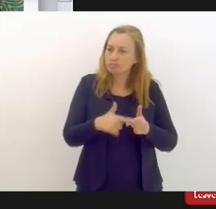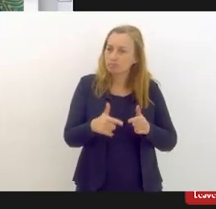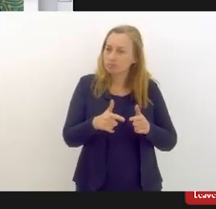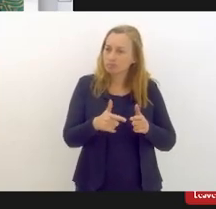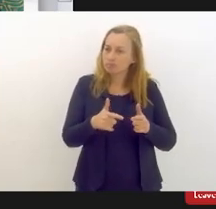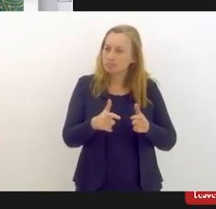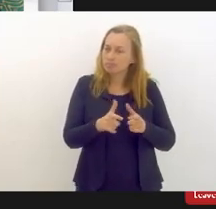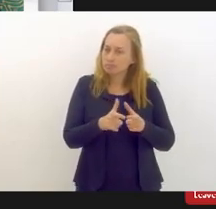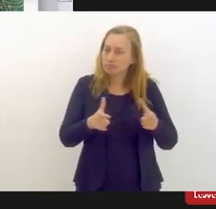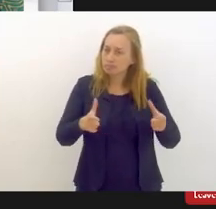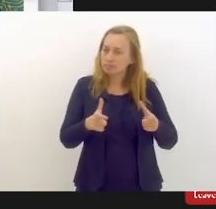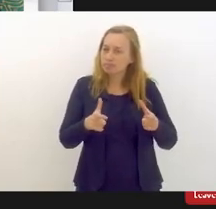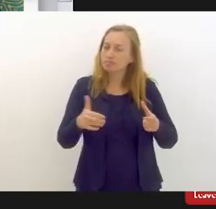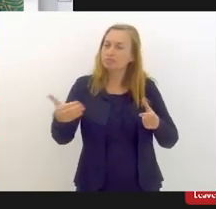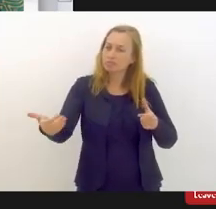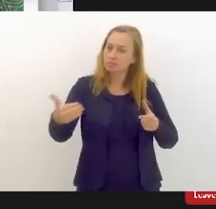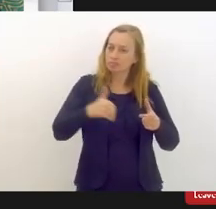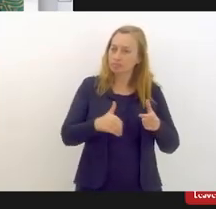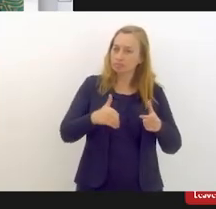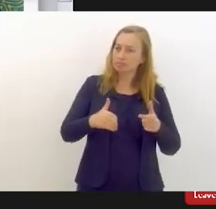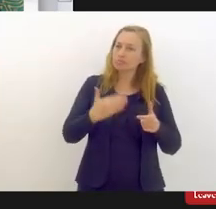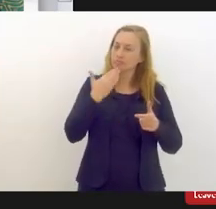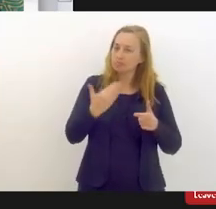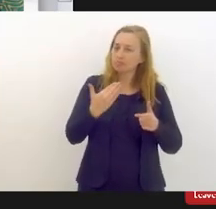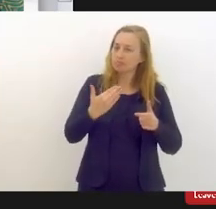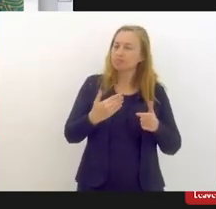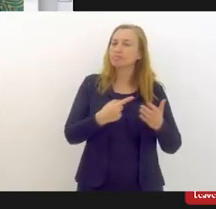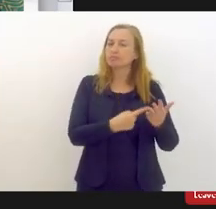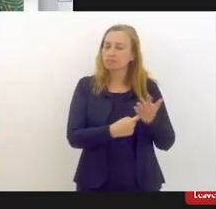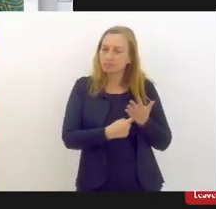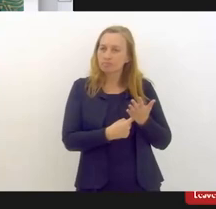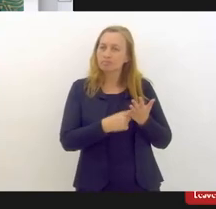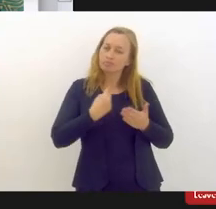gente tem que correr com isso para ter... E aí a gente vai lá no Pedro